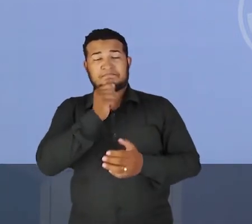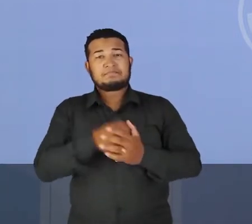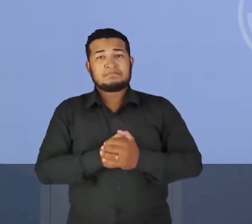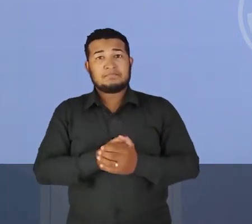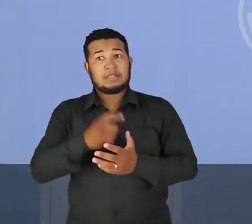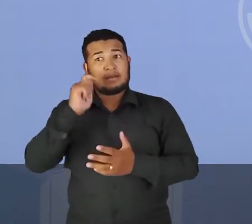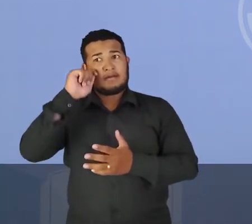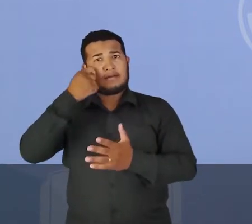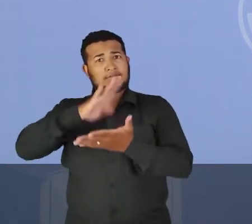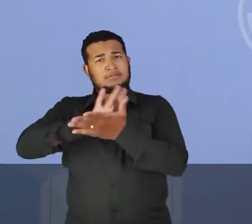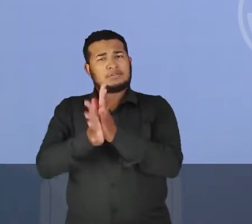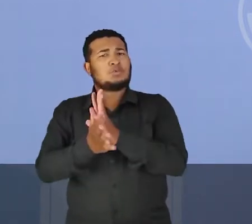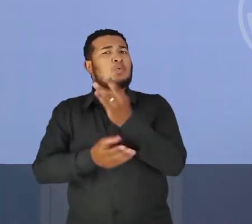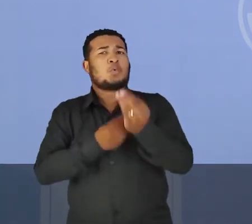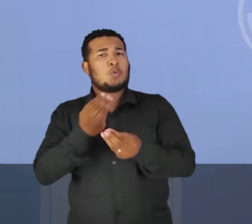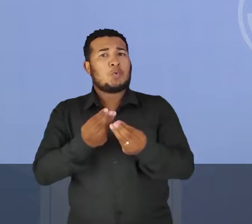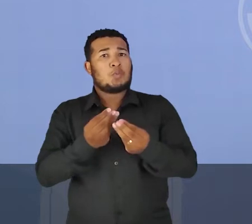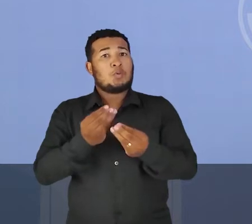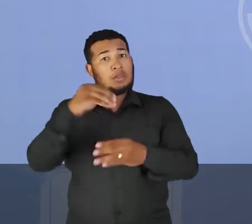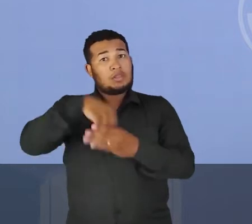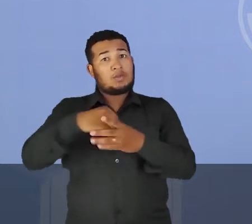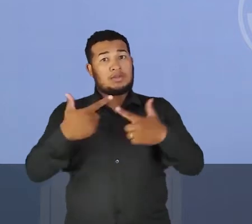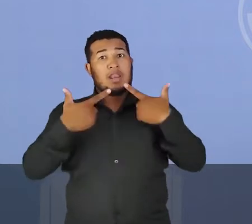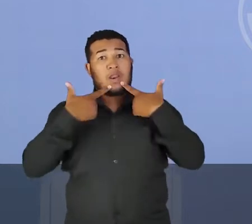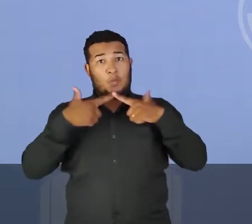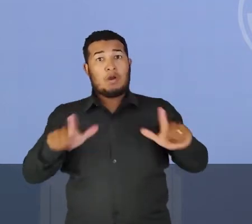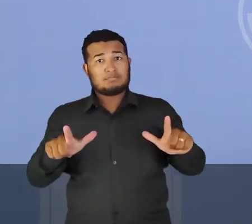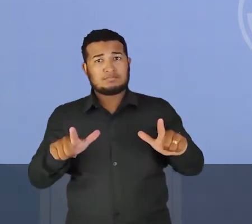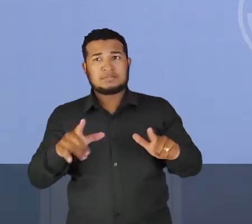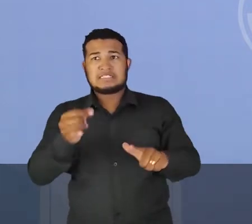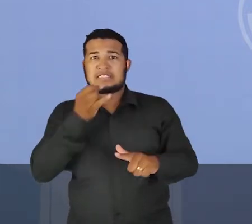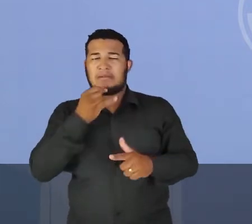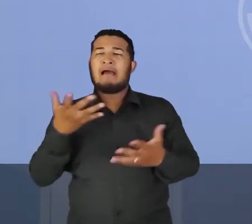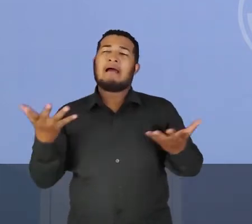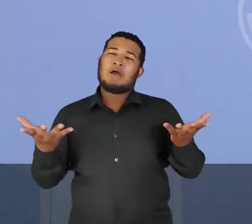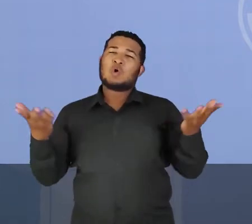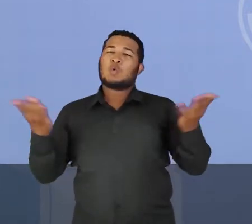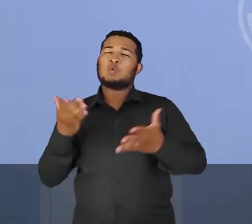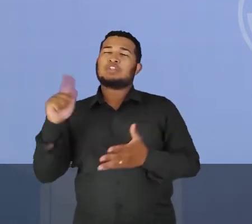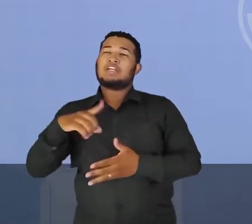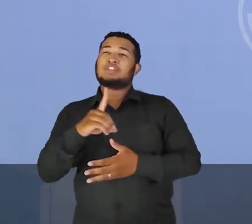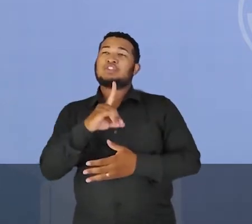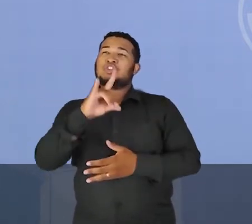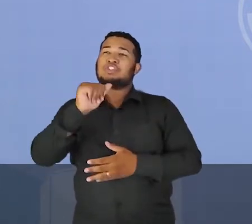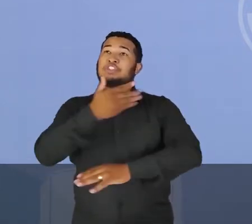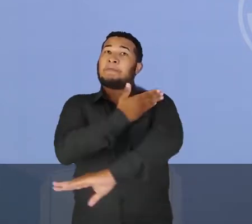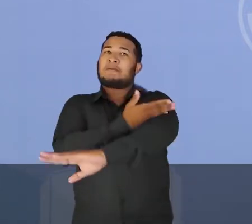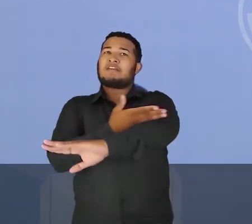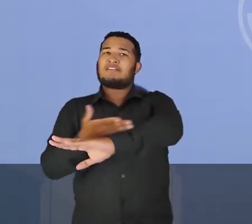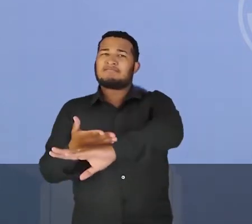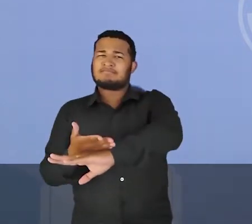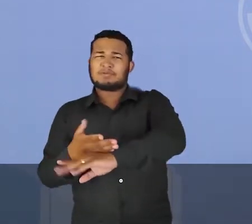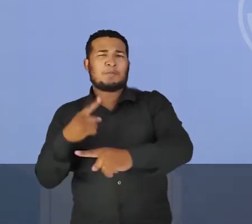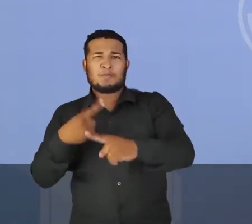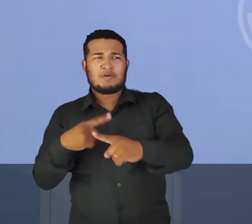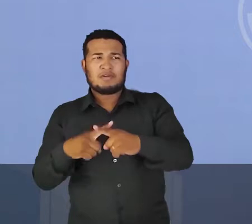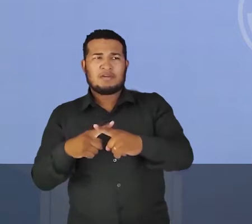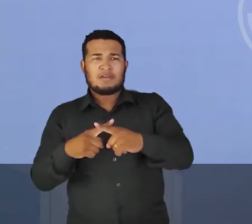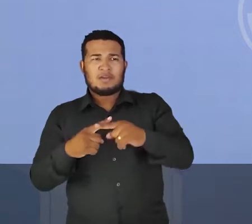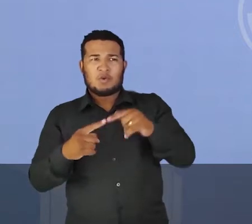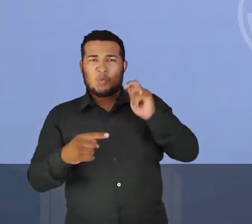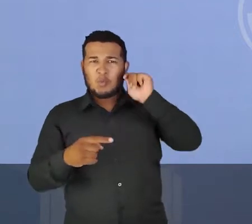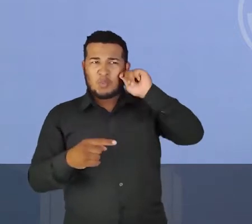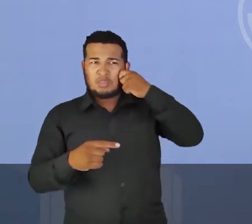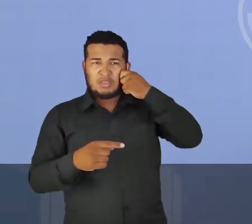racismo na linguagem, a maneira como a gente fala. Hoje é dia de branco. Dia de branco por quê? O negro não